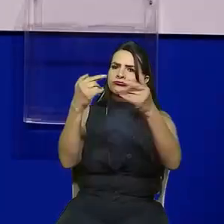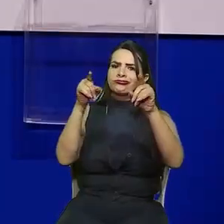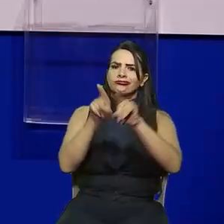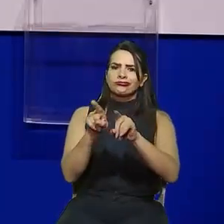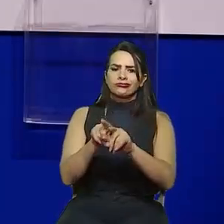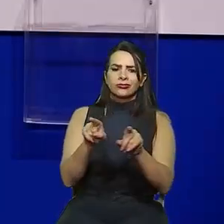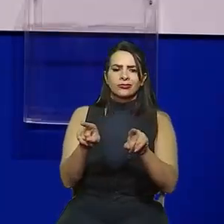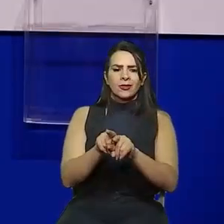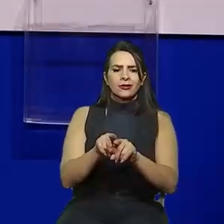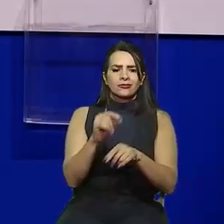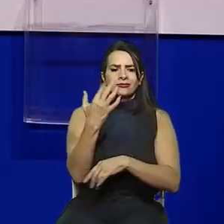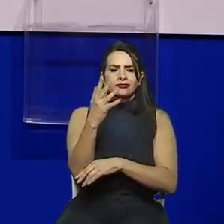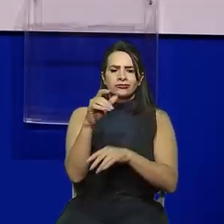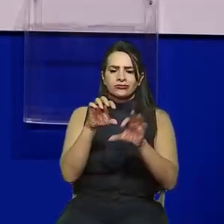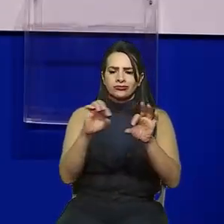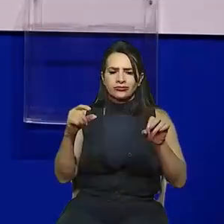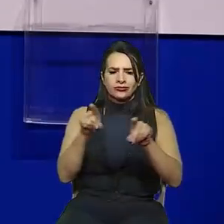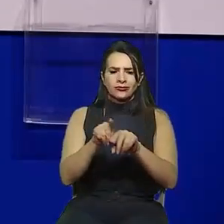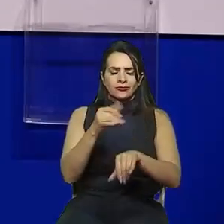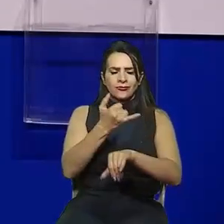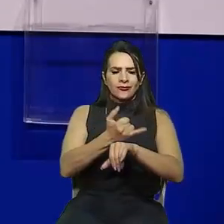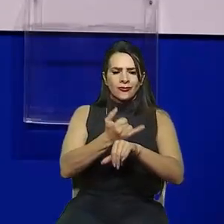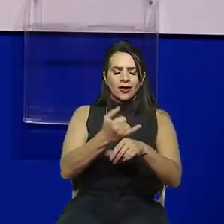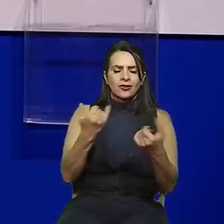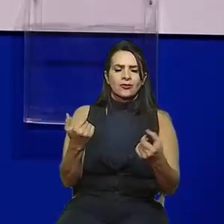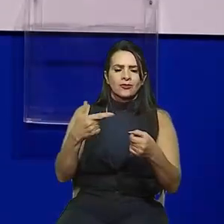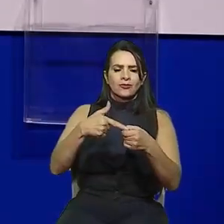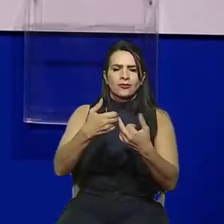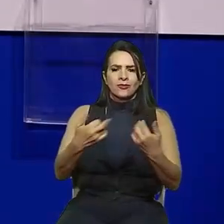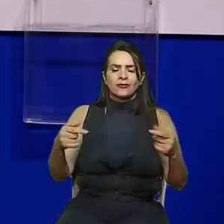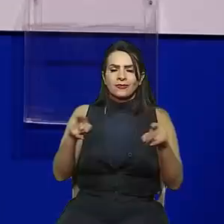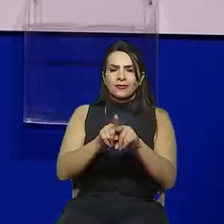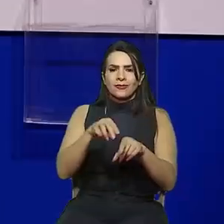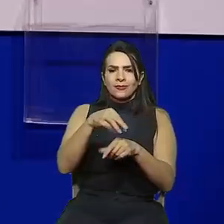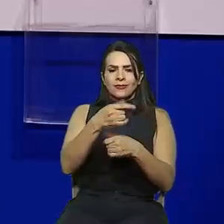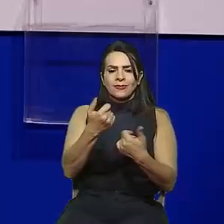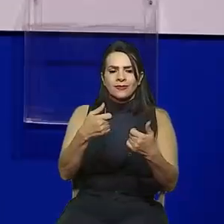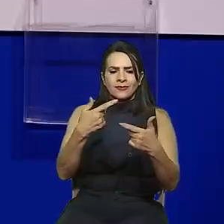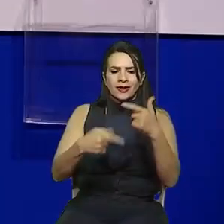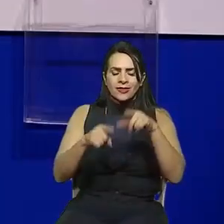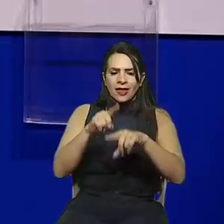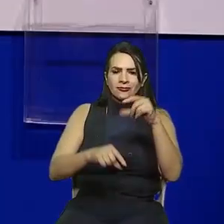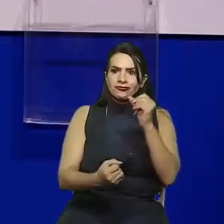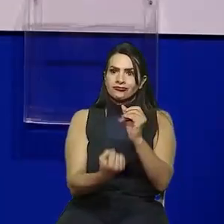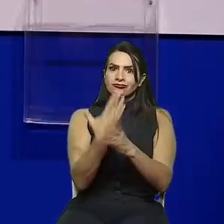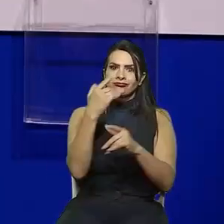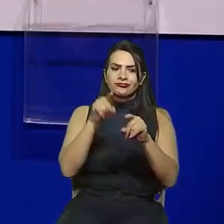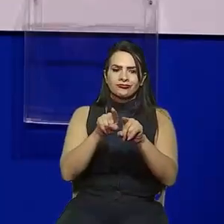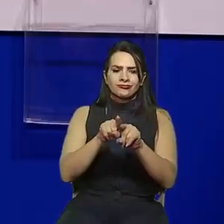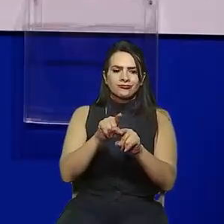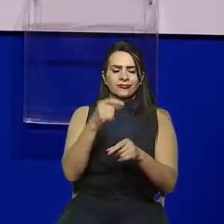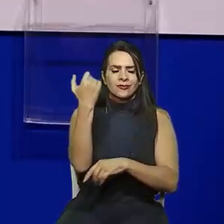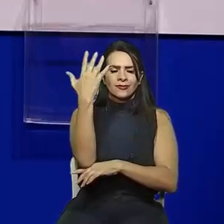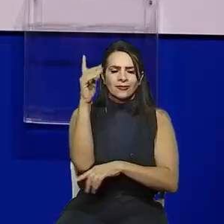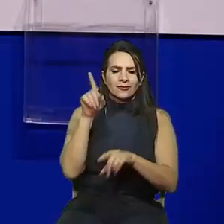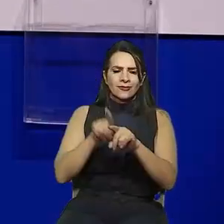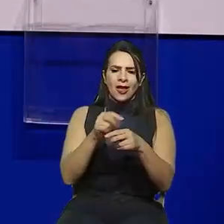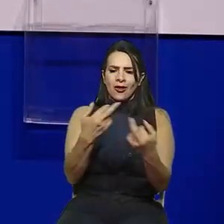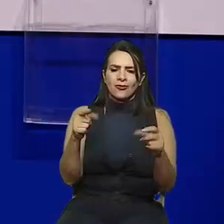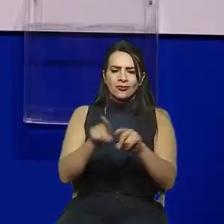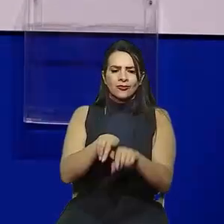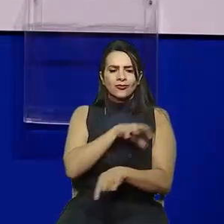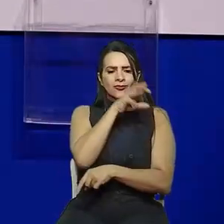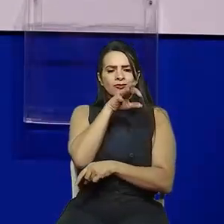como carvão, ferro, urânio, petróleo e metais recém-descobertos, além da madeira e alguns